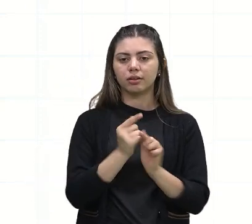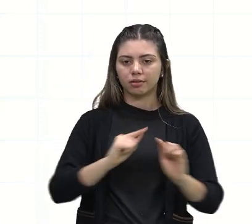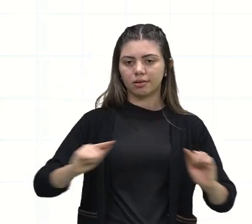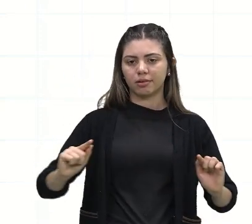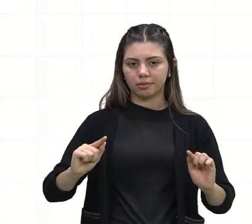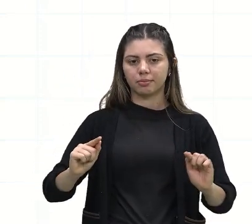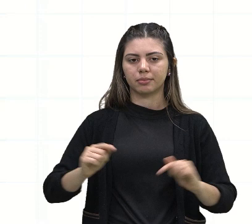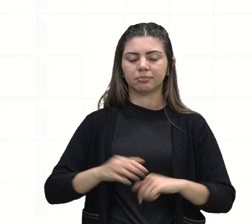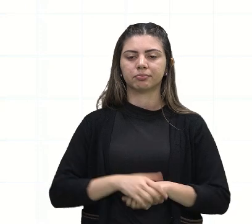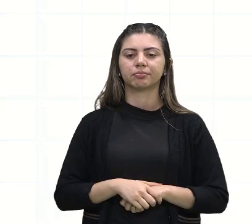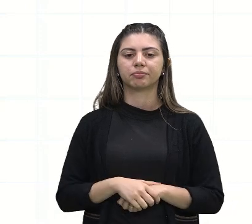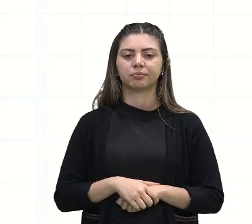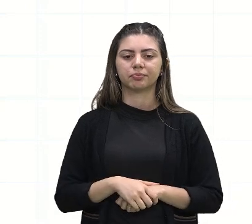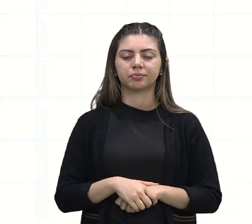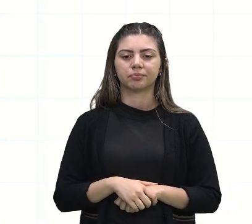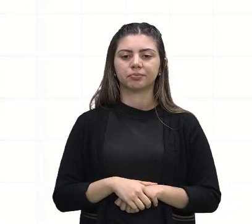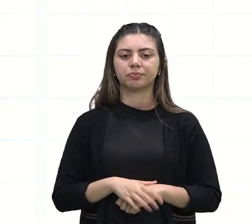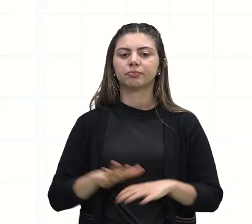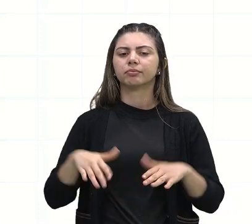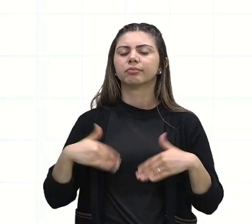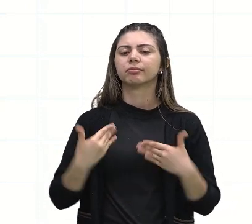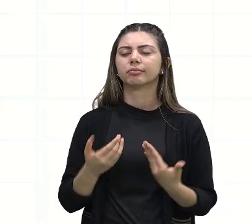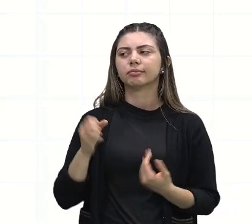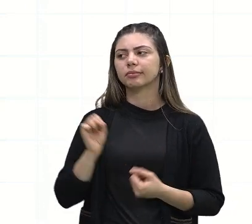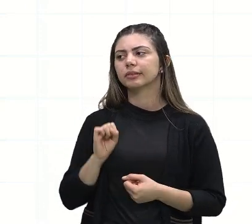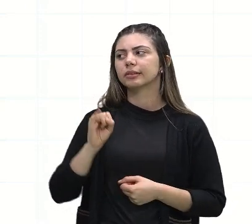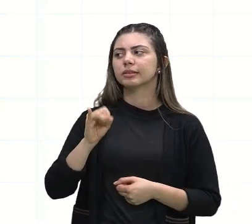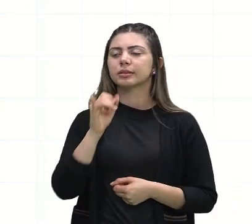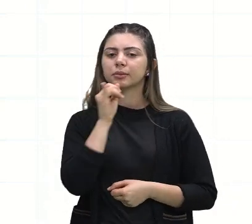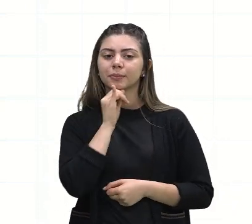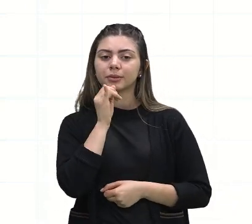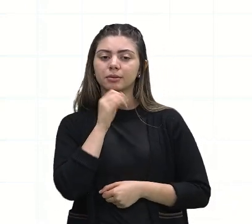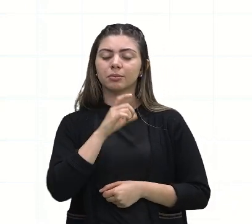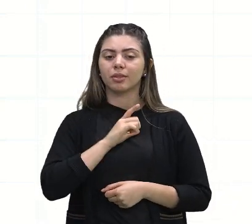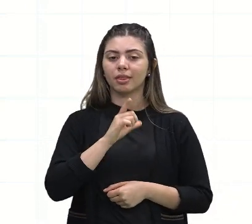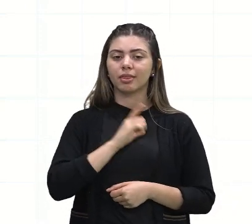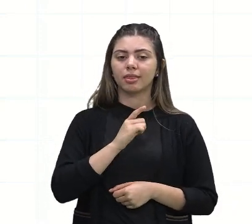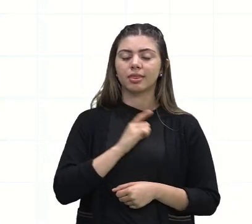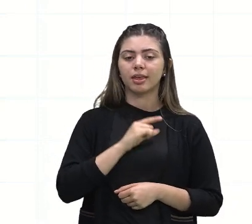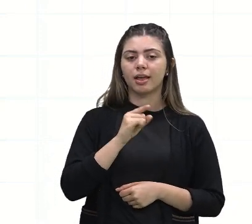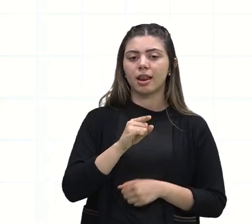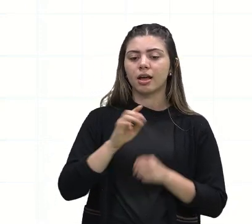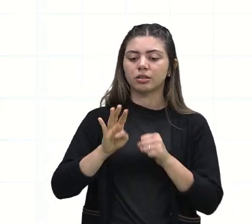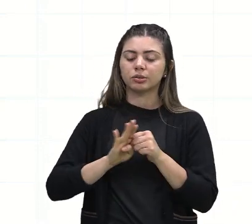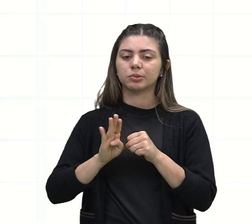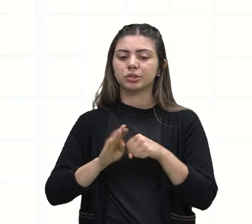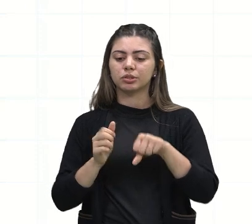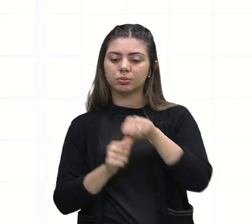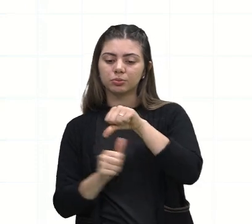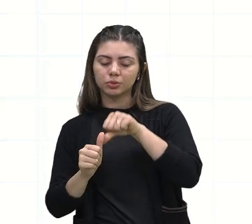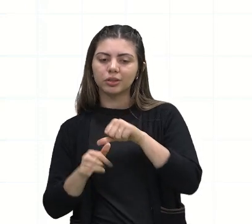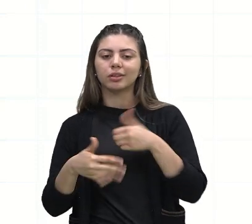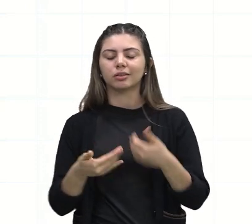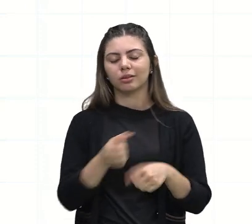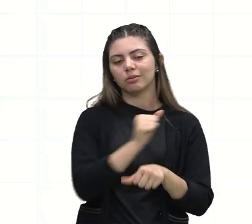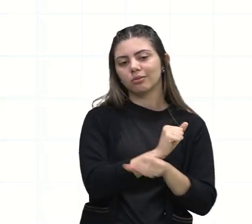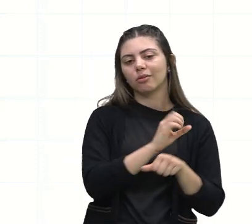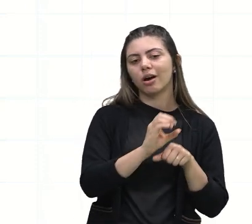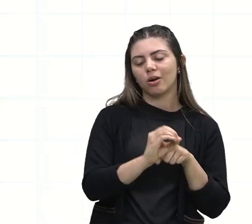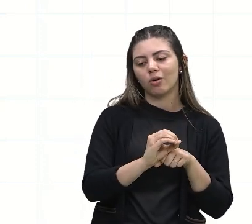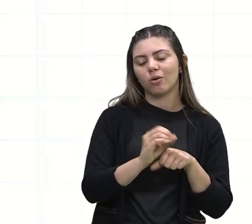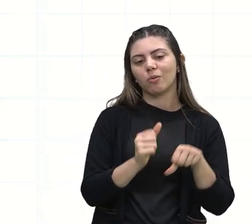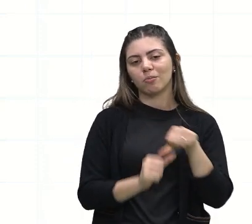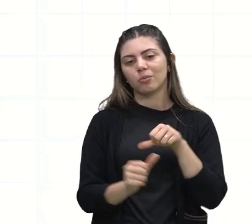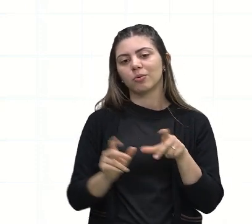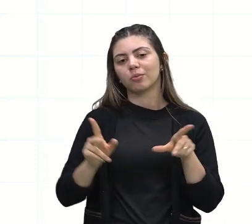palavras. Então, se houver uma mudança no substantivo, o artigo também vai acompanhar essa mudança, né? Quando eu digo